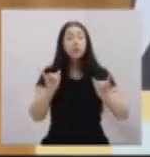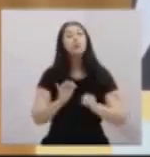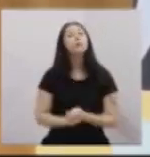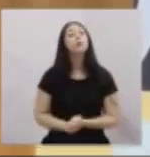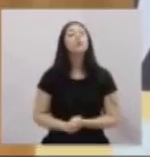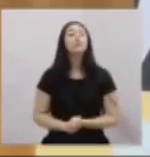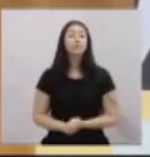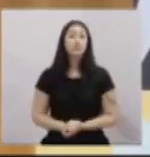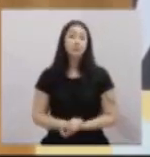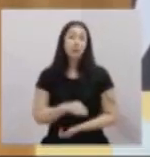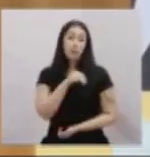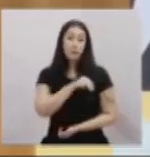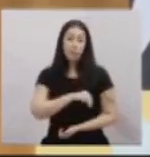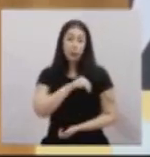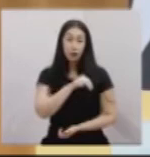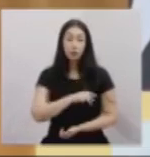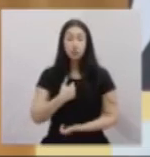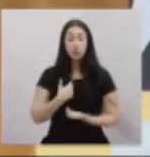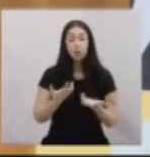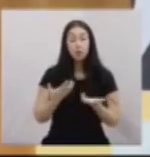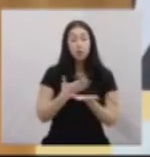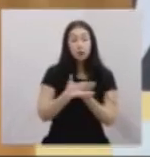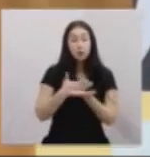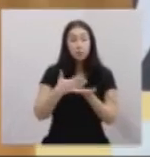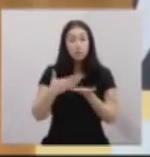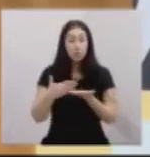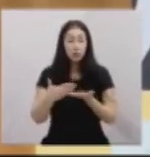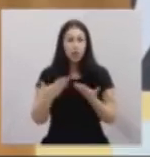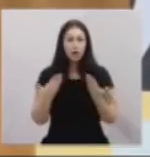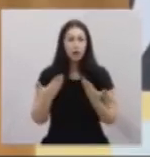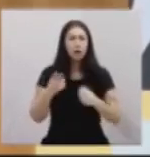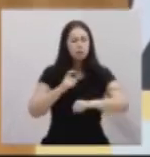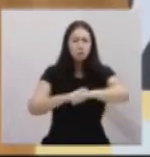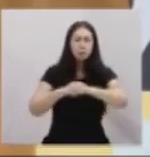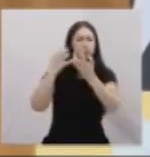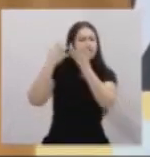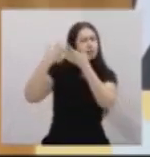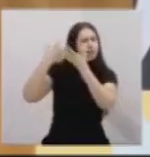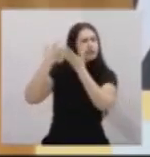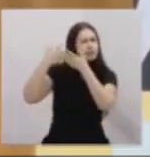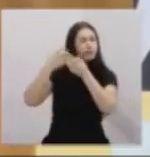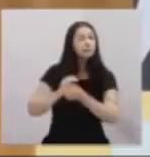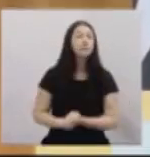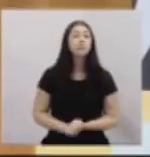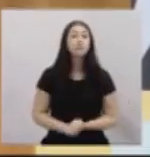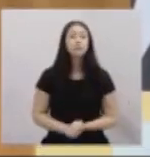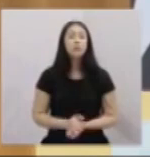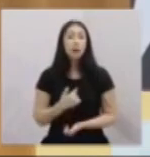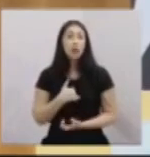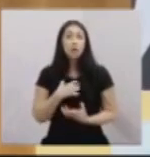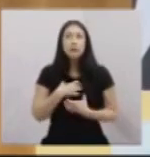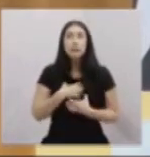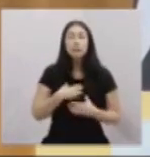segundo Mateus, que quero iniciar este momento de reflexão. Para mim é motivo de muita